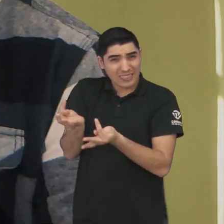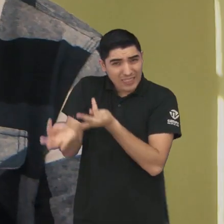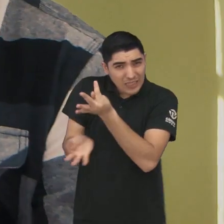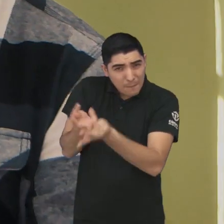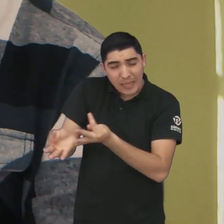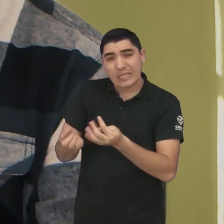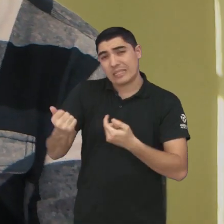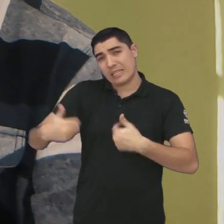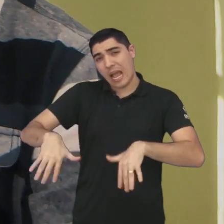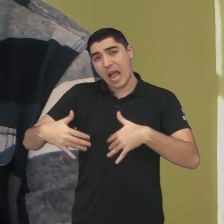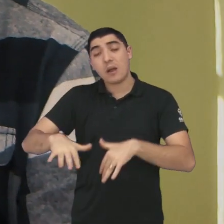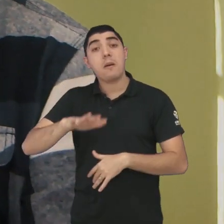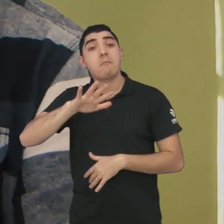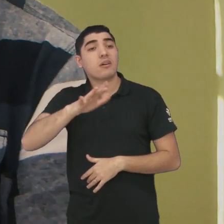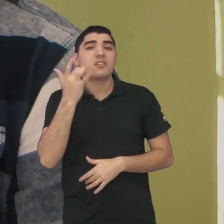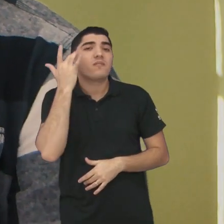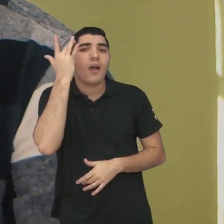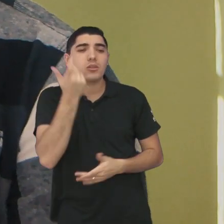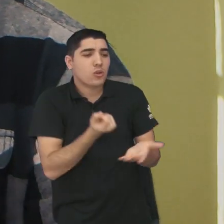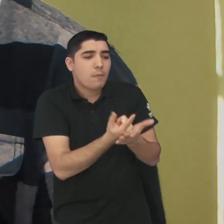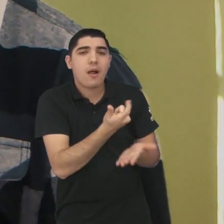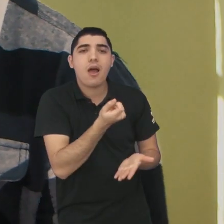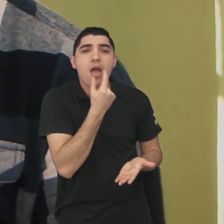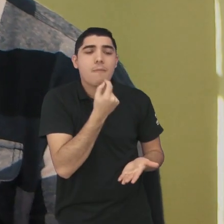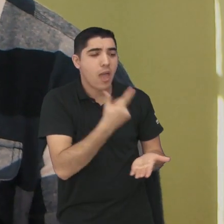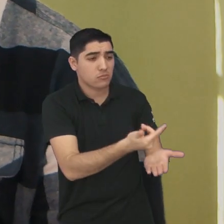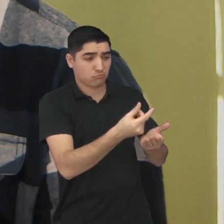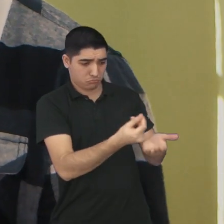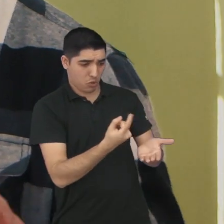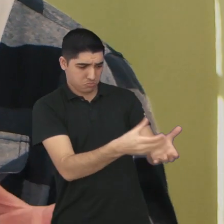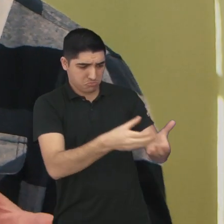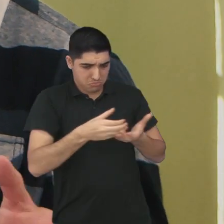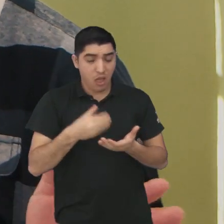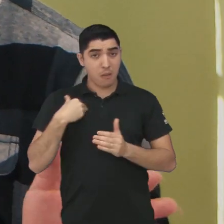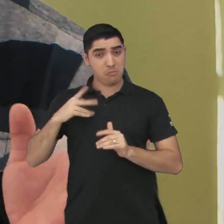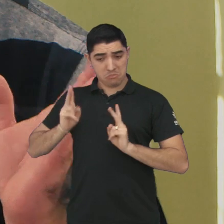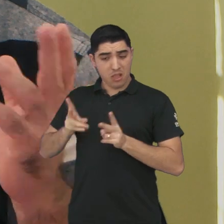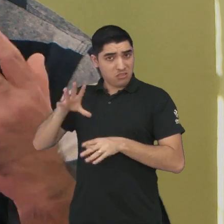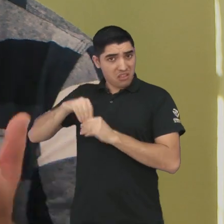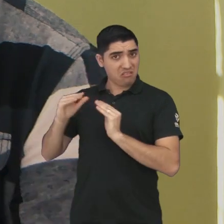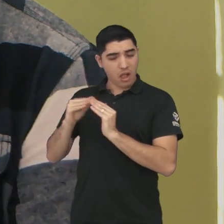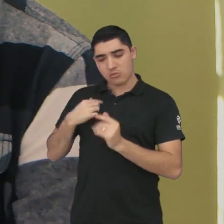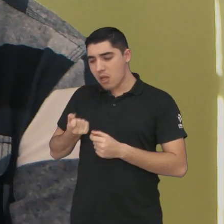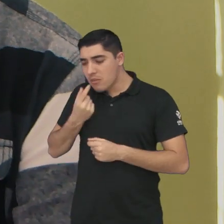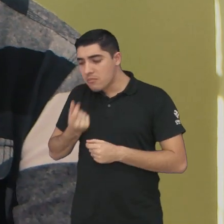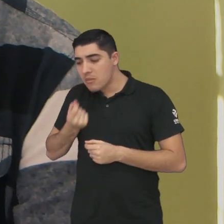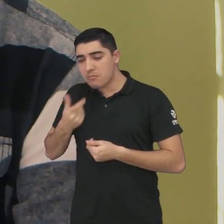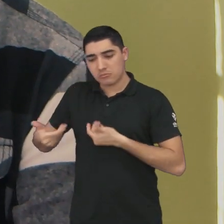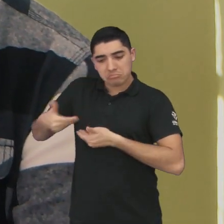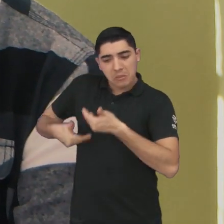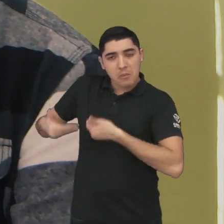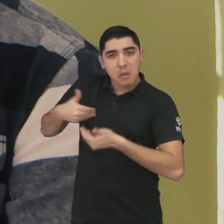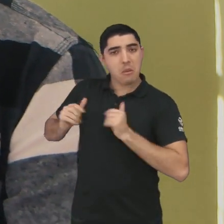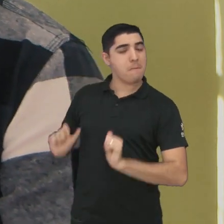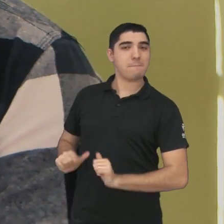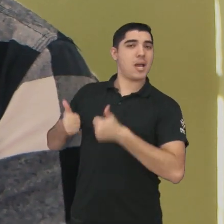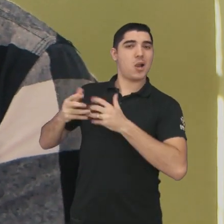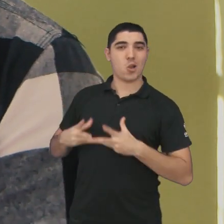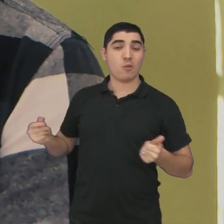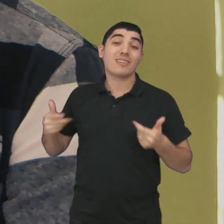aí no final, né, desse período, porque a gente tem a descoberta de medicamentos, né? Então, no começo dos